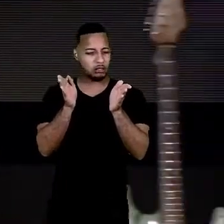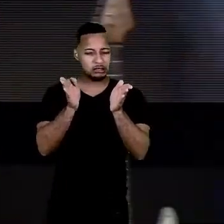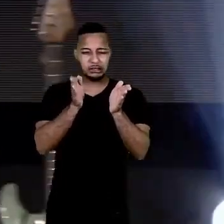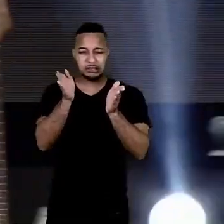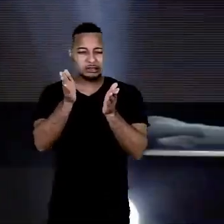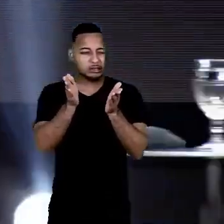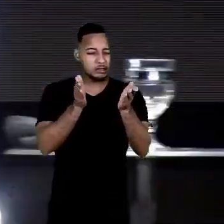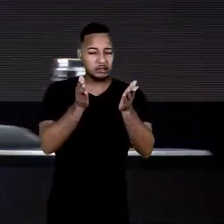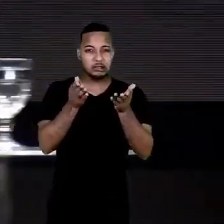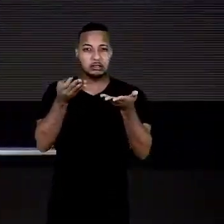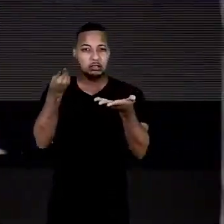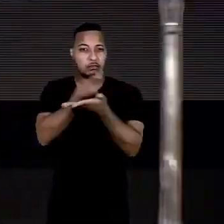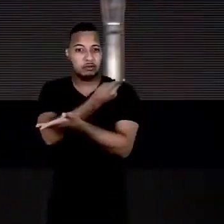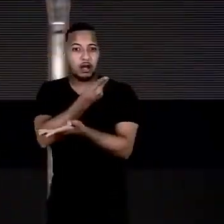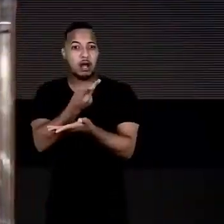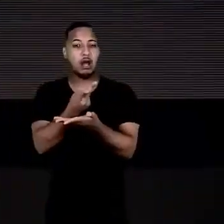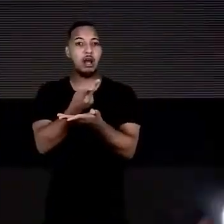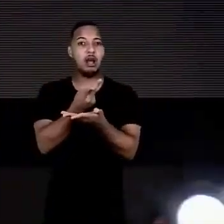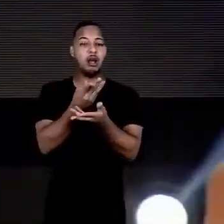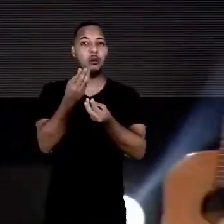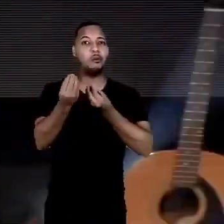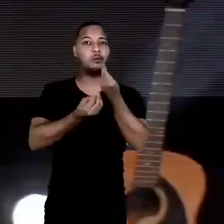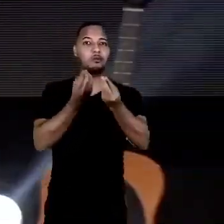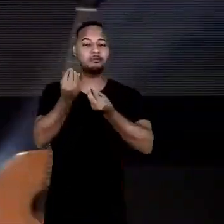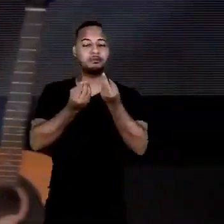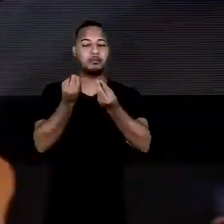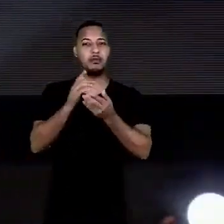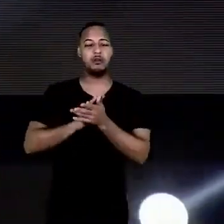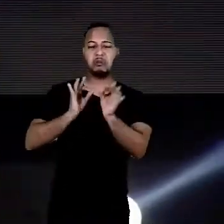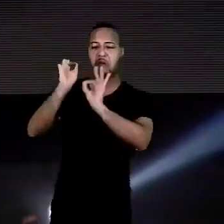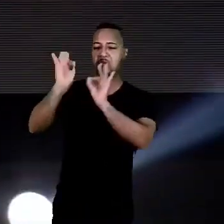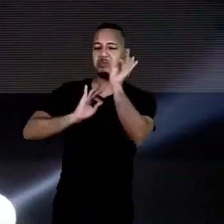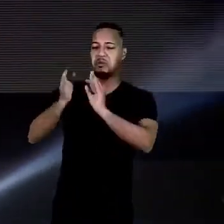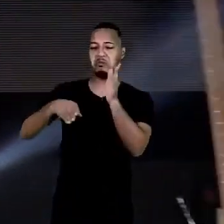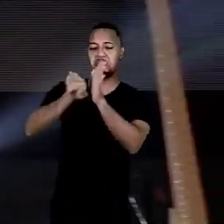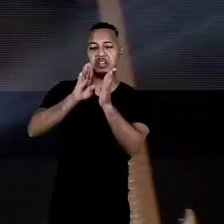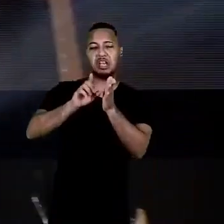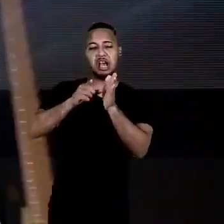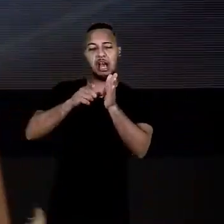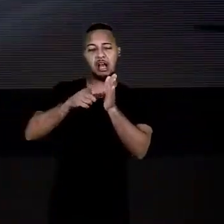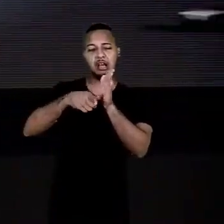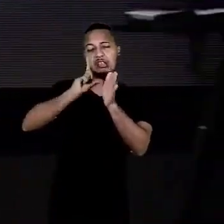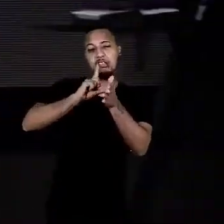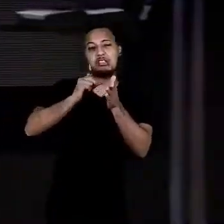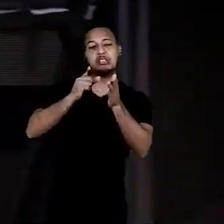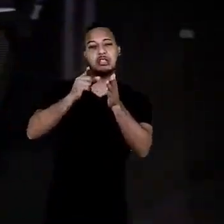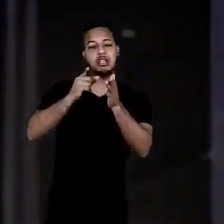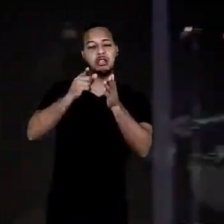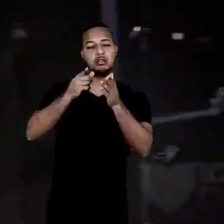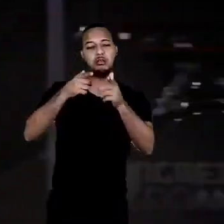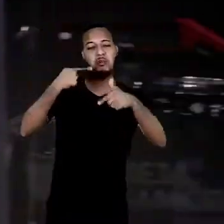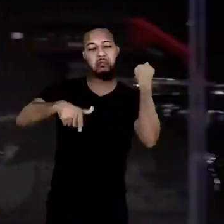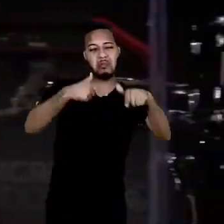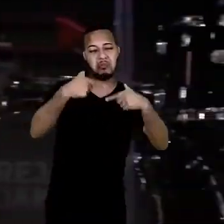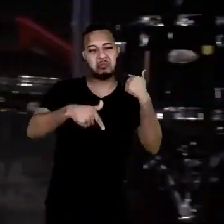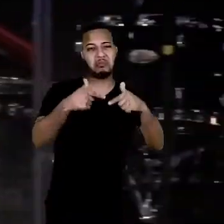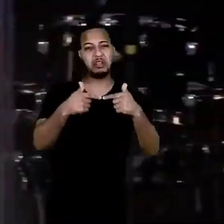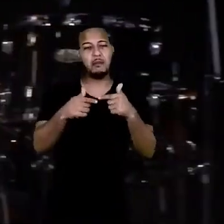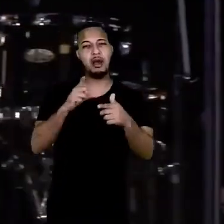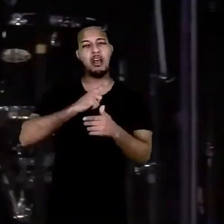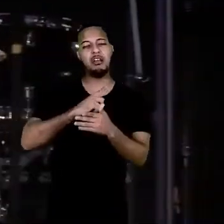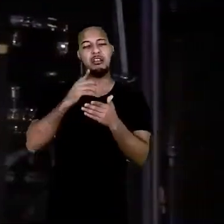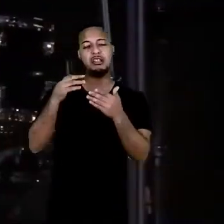acorda cedo, quando a gente se programa em chegar cedo no trabalho, de repente tem um acidente no meio do caminho, de repente